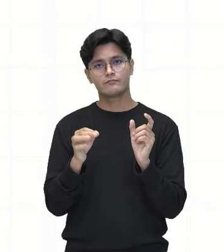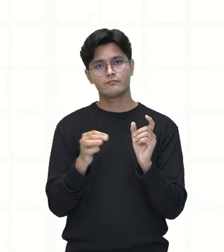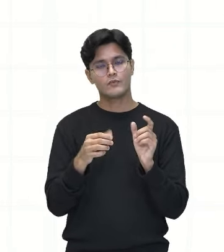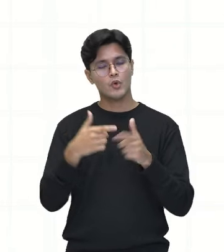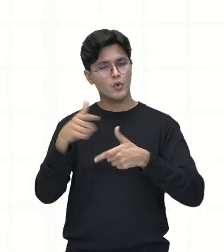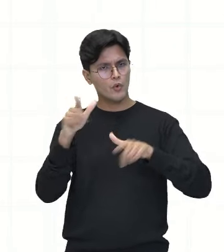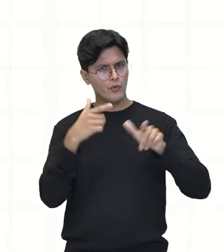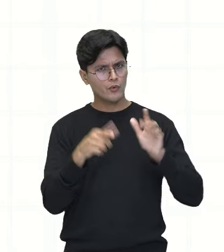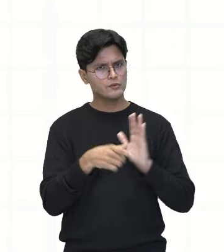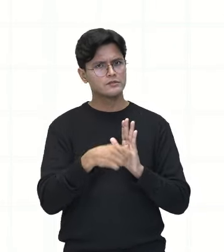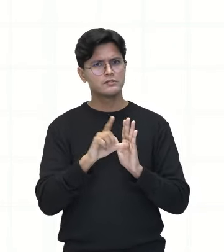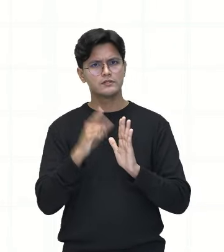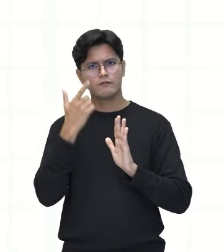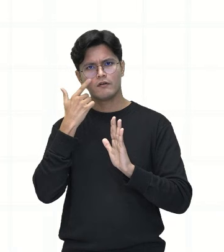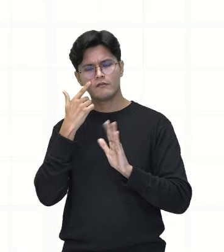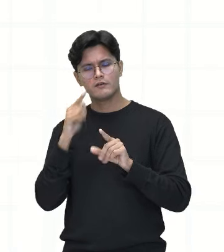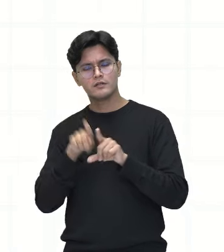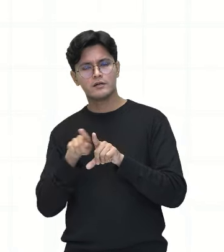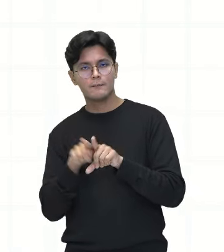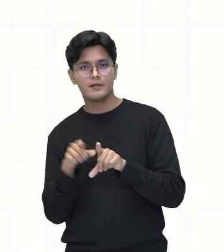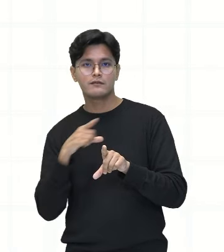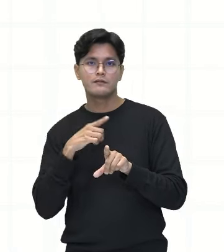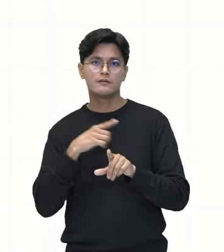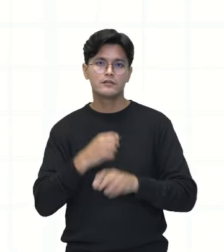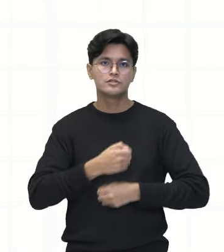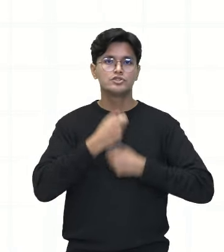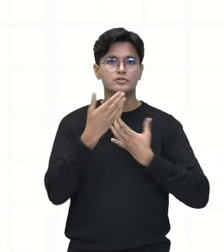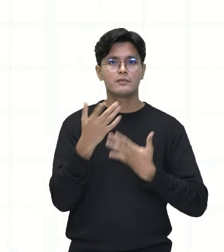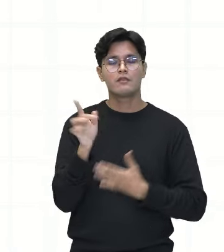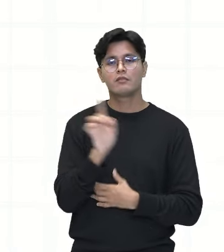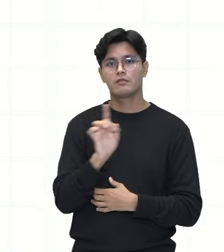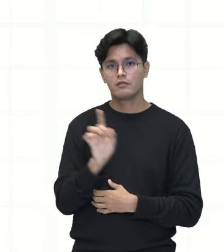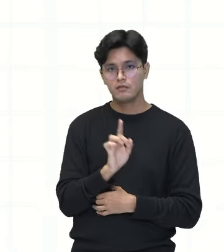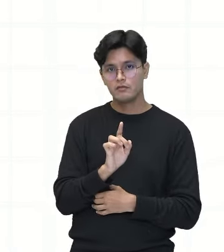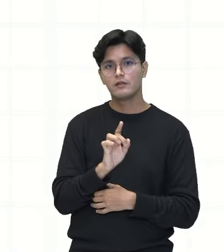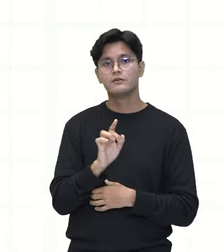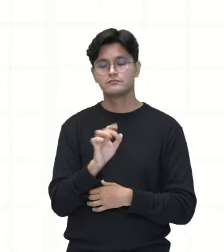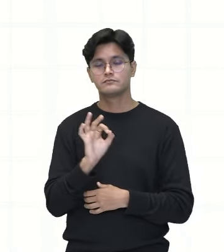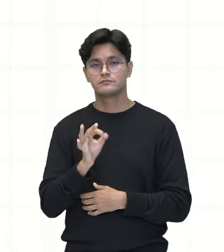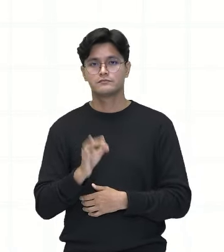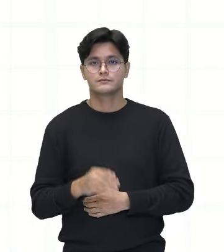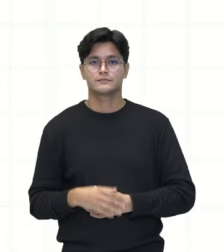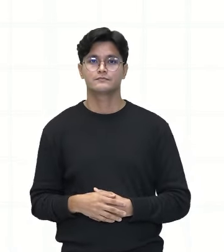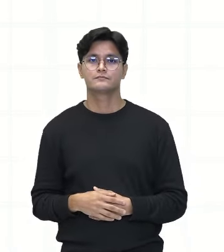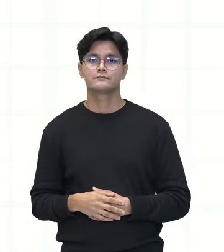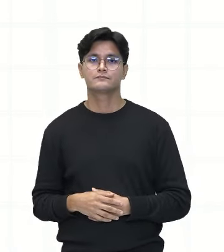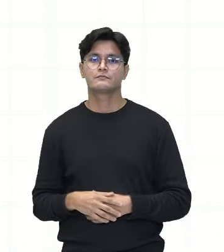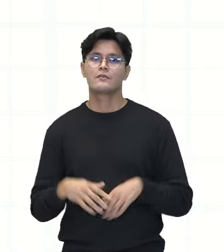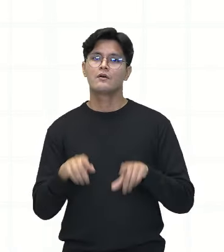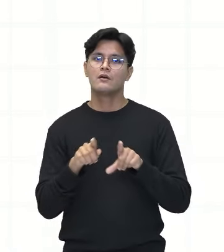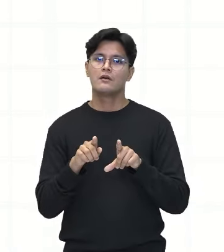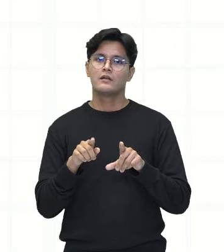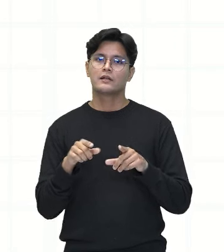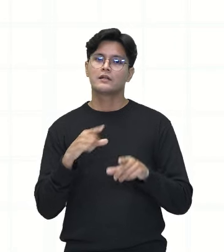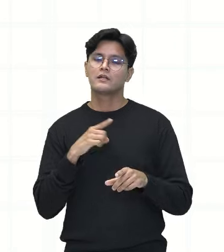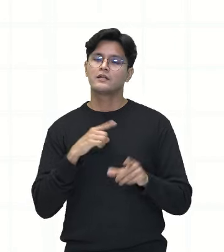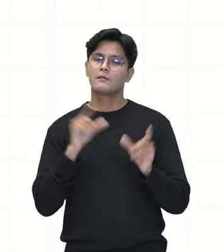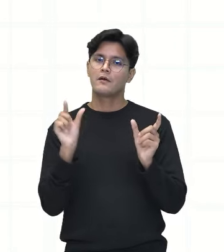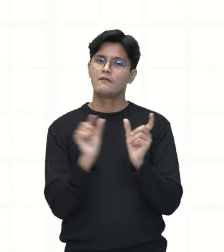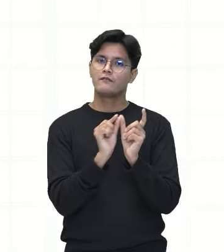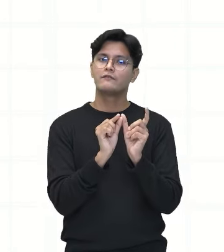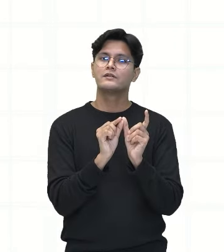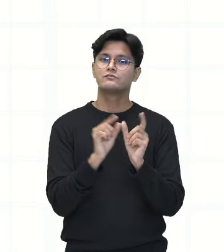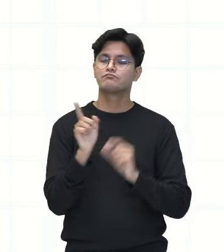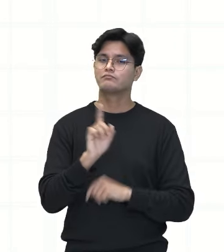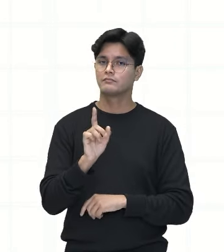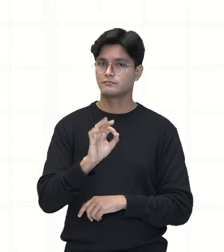de negação, como an, this, eu, certo? Os prefixos de negação, né? An,